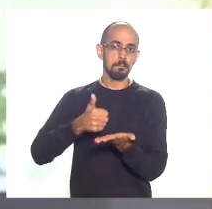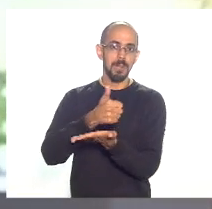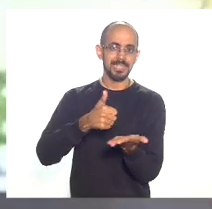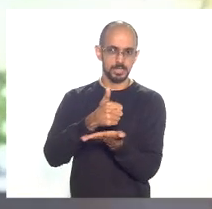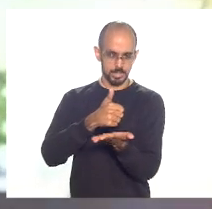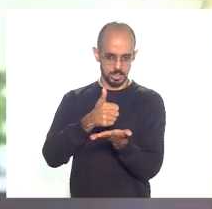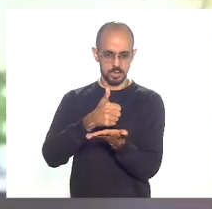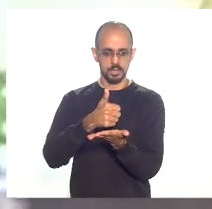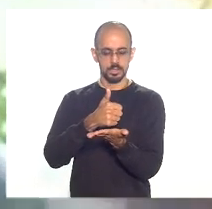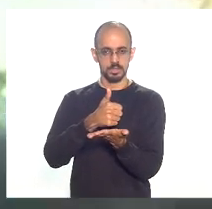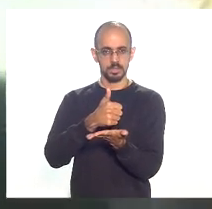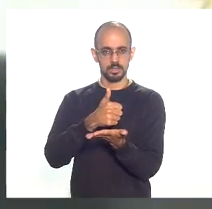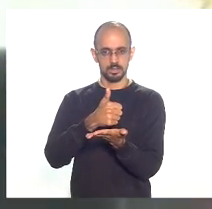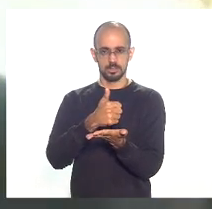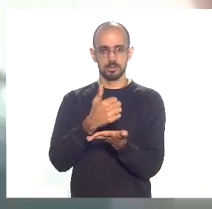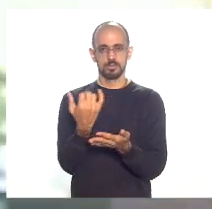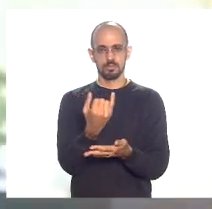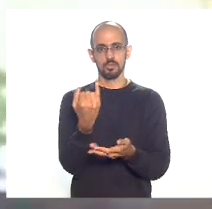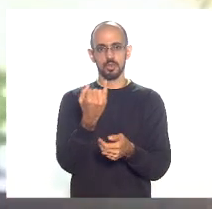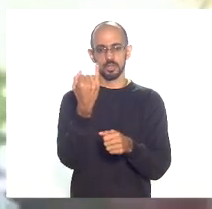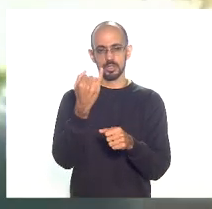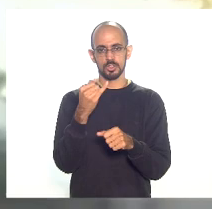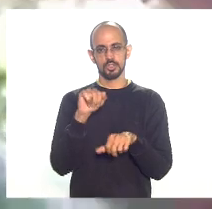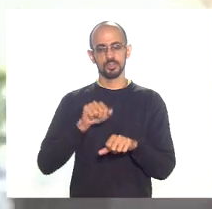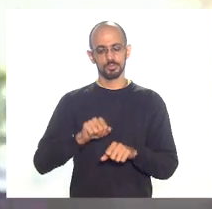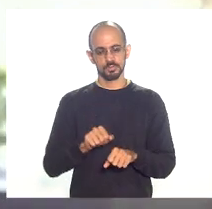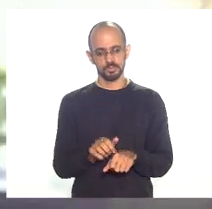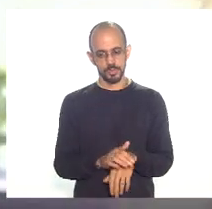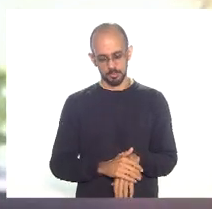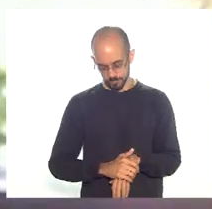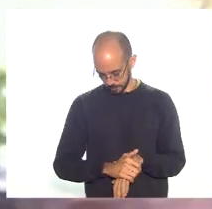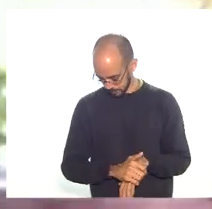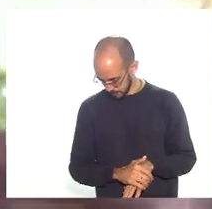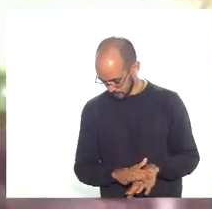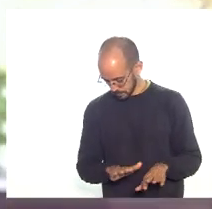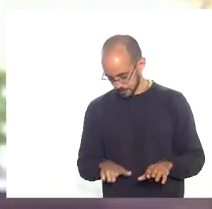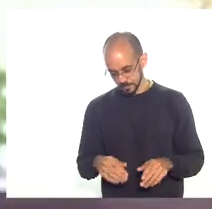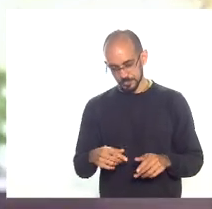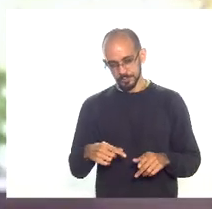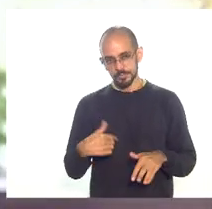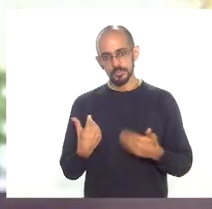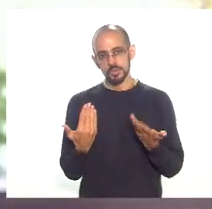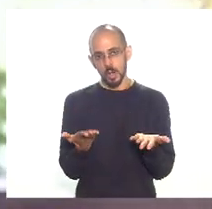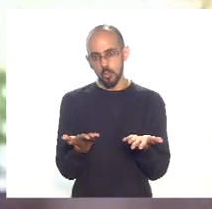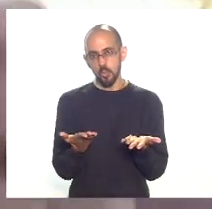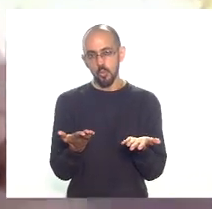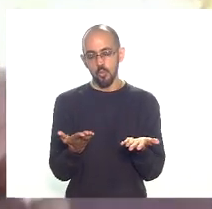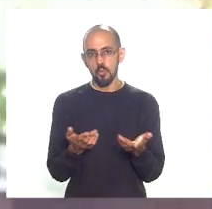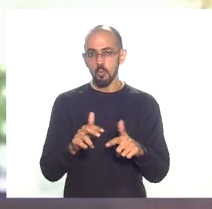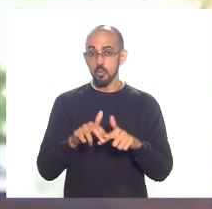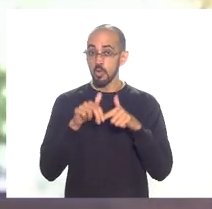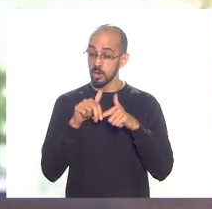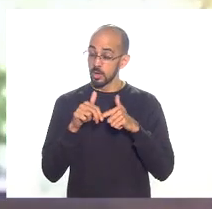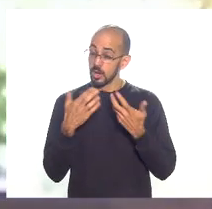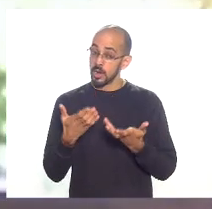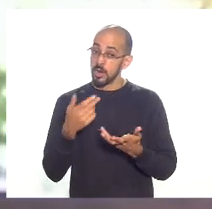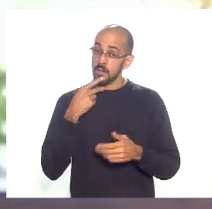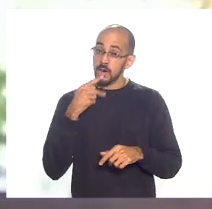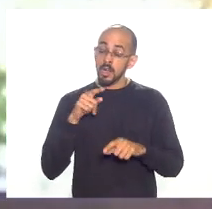fundamental no guiar as nossas vidas então neste sentido eu queria dizer